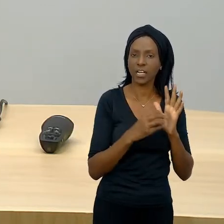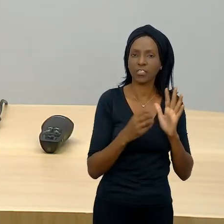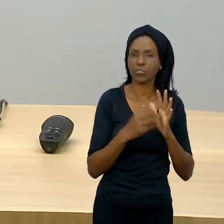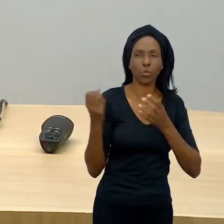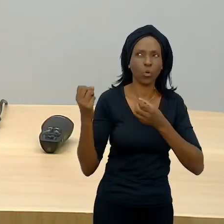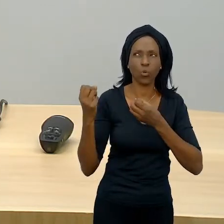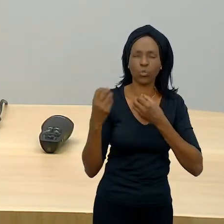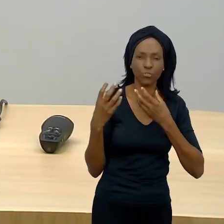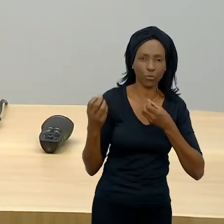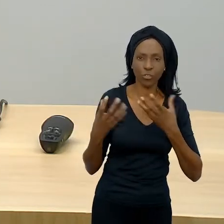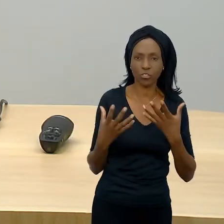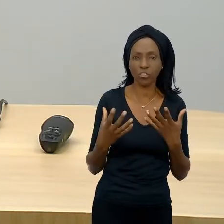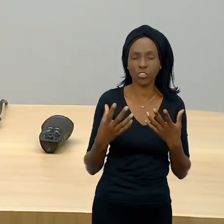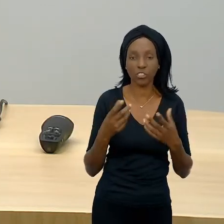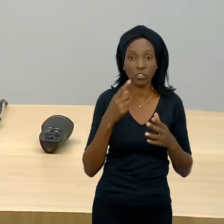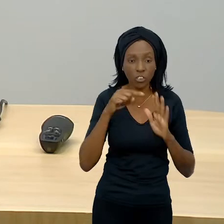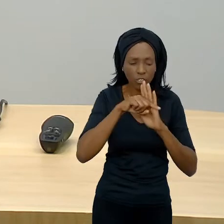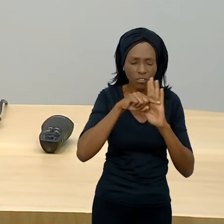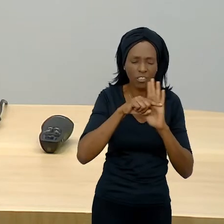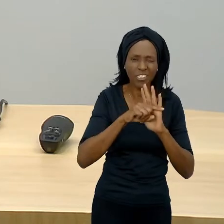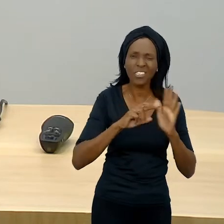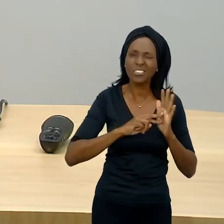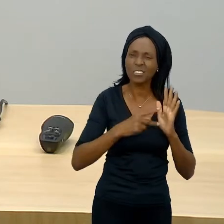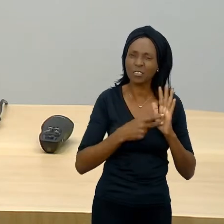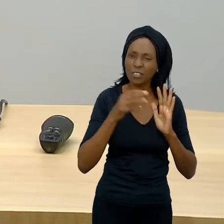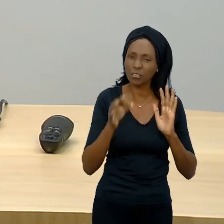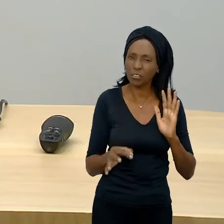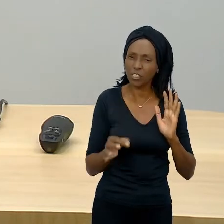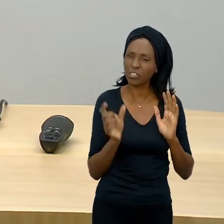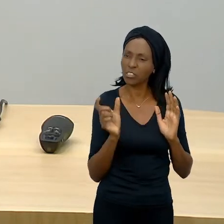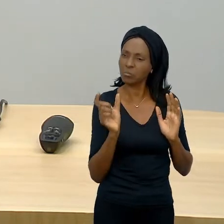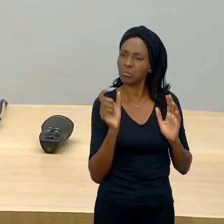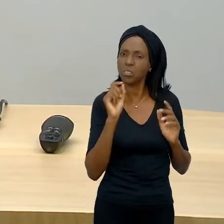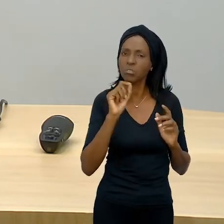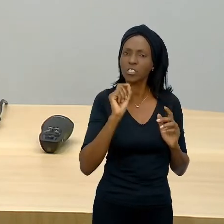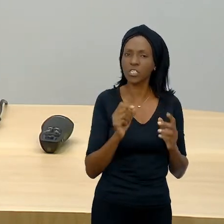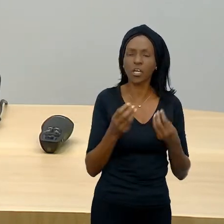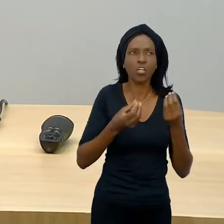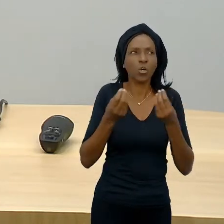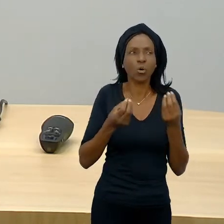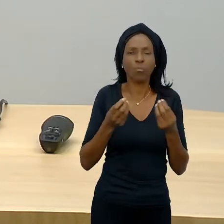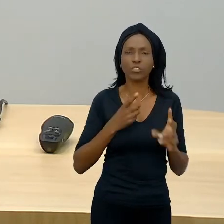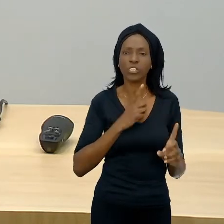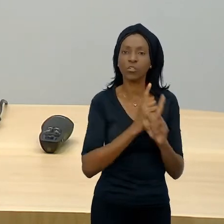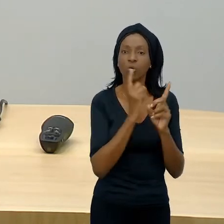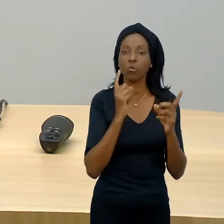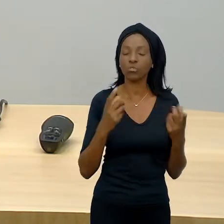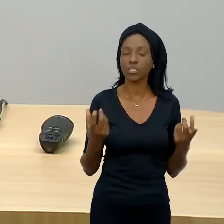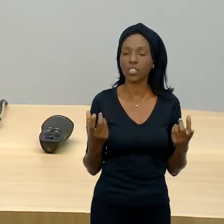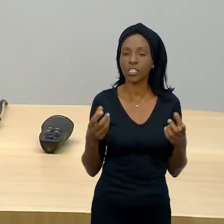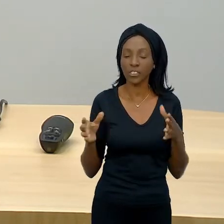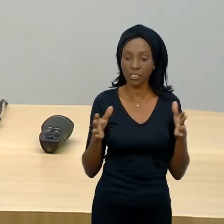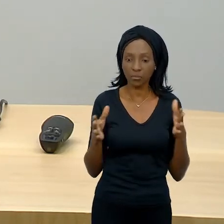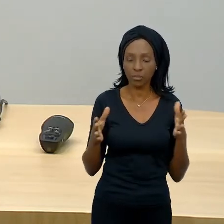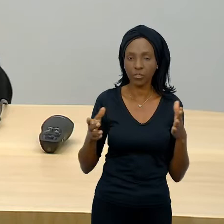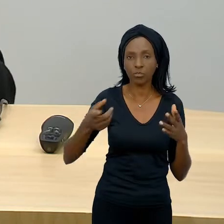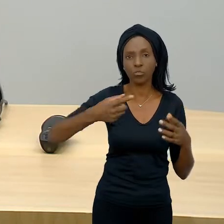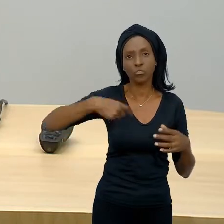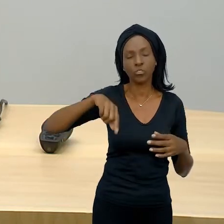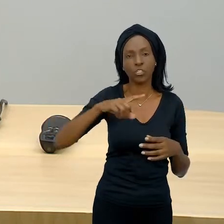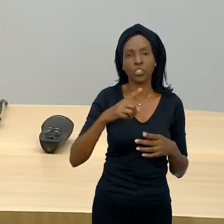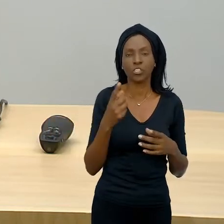que é esse Big Data e como é que ele aparece nesse cenário, né, em que